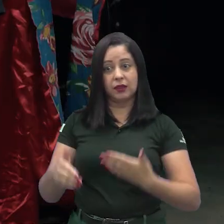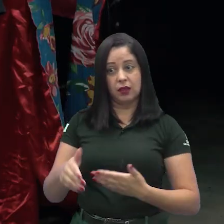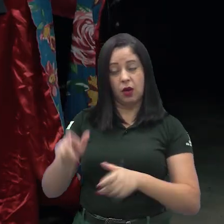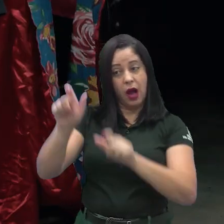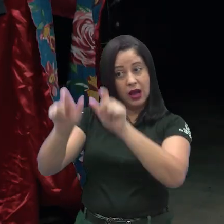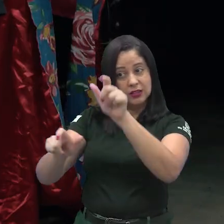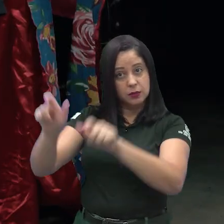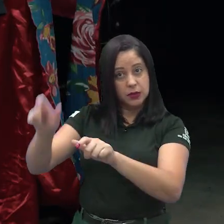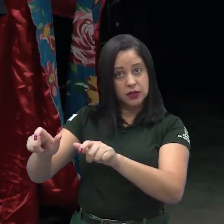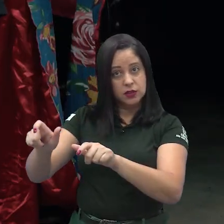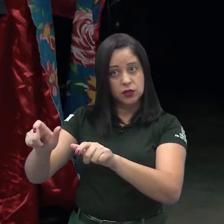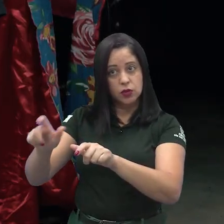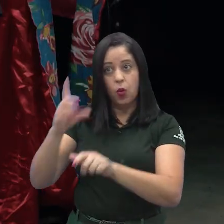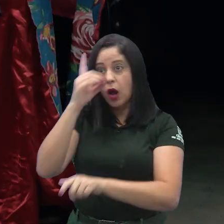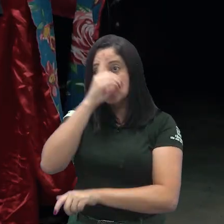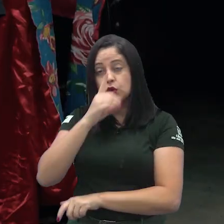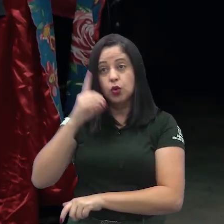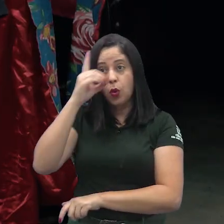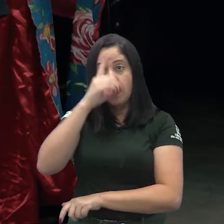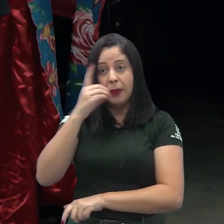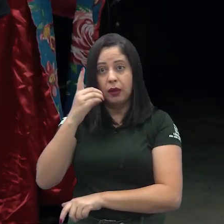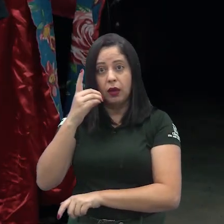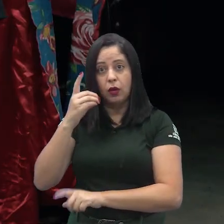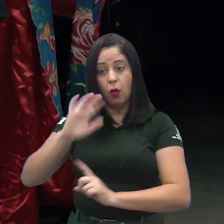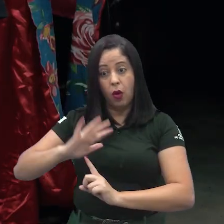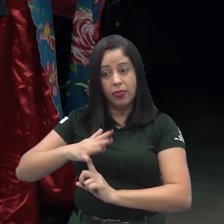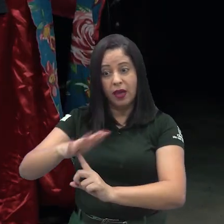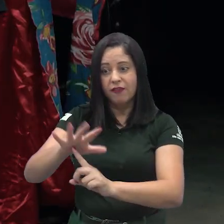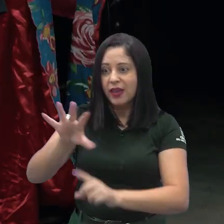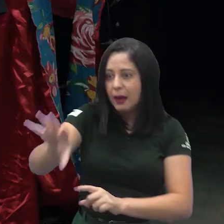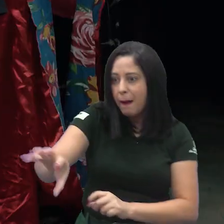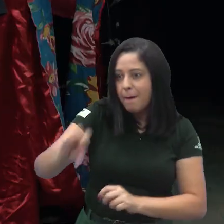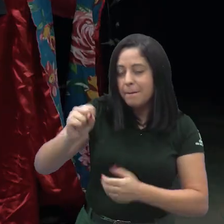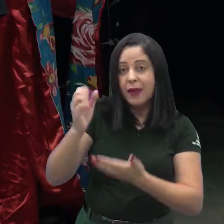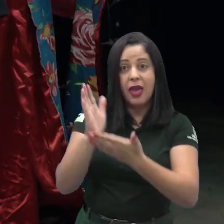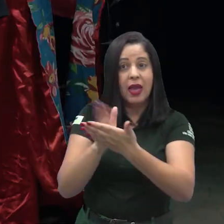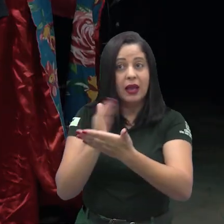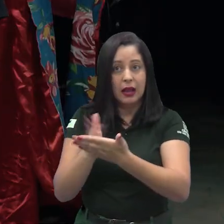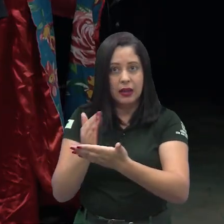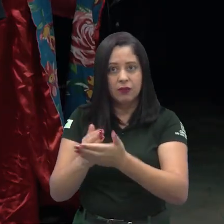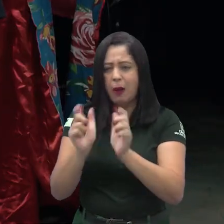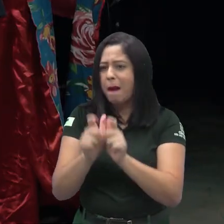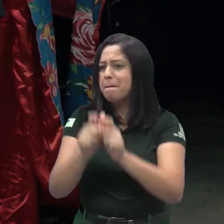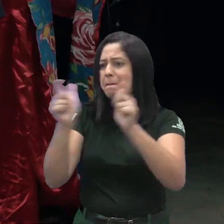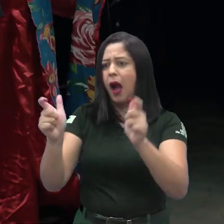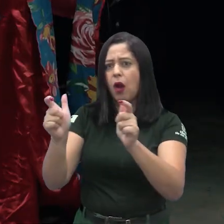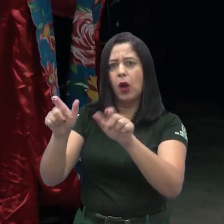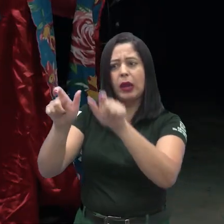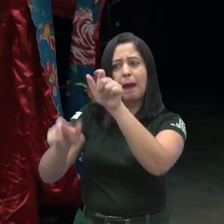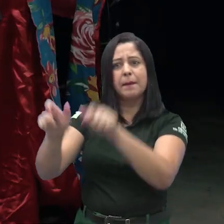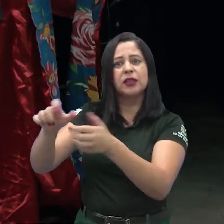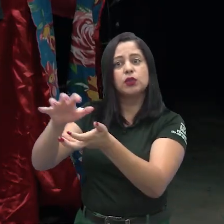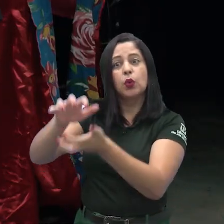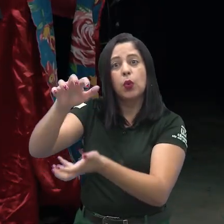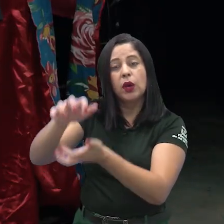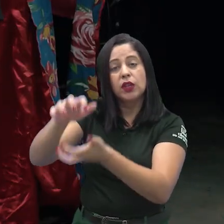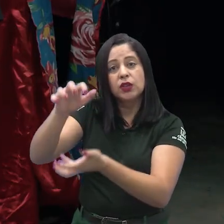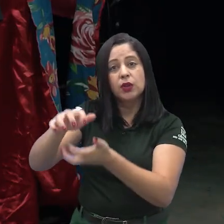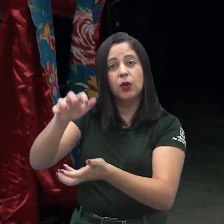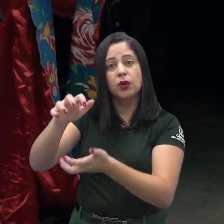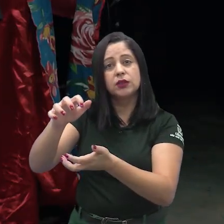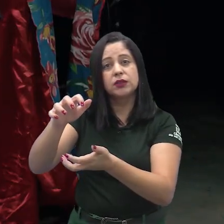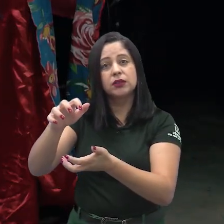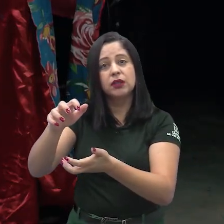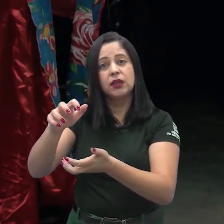todo domingo buscar livros e leem 2 a 3 livros por semana. Tem um público bastante de idosos e com